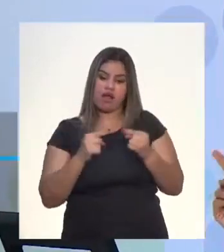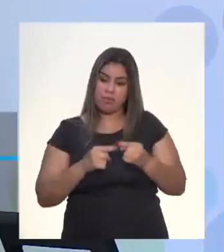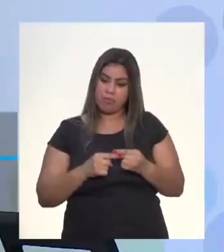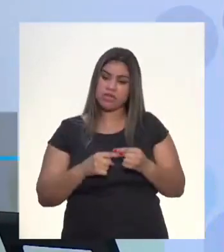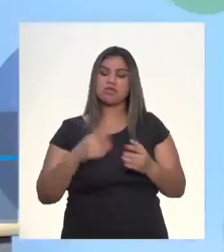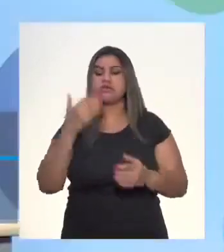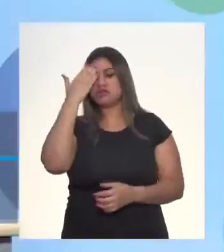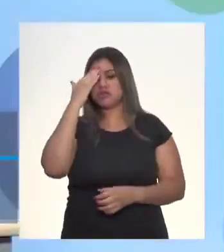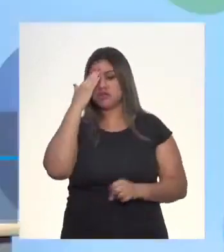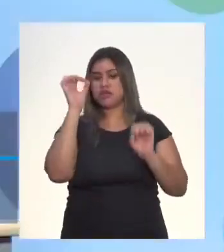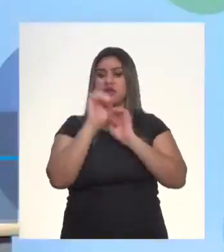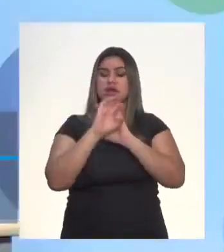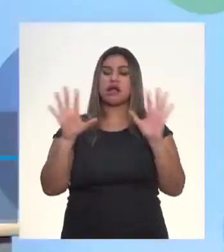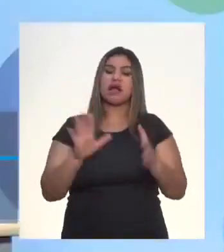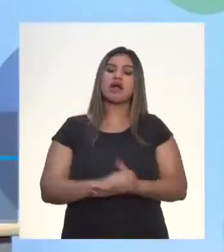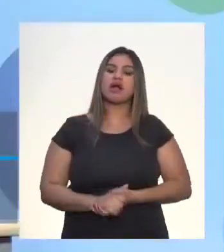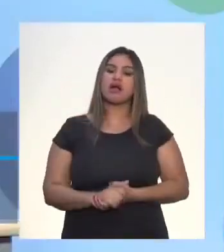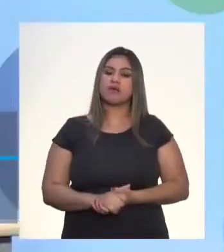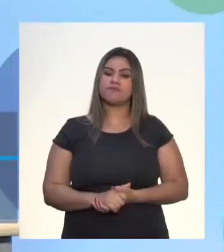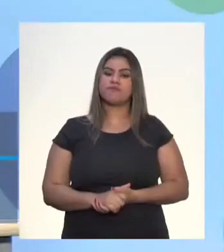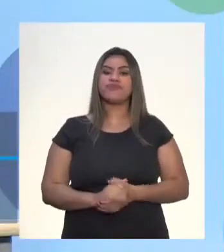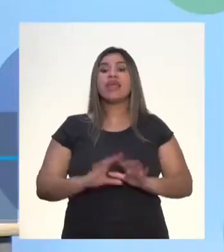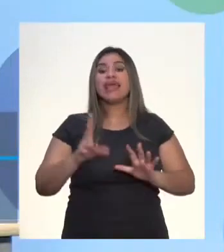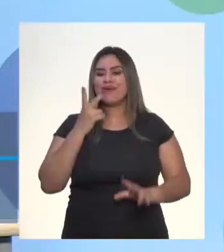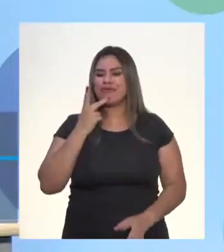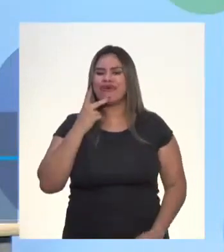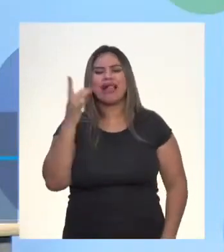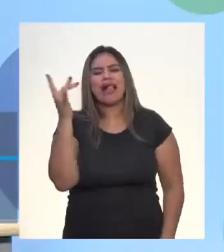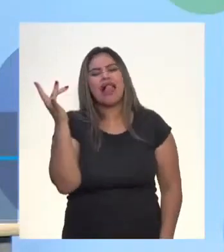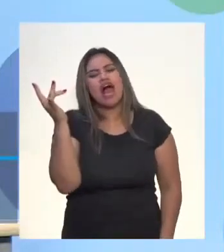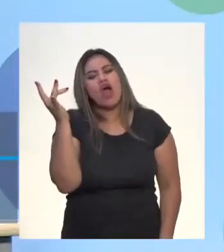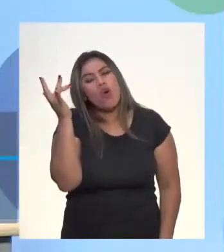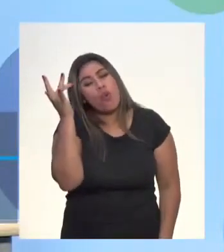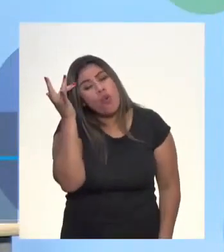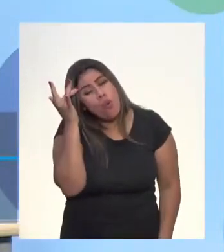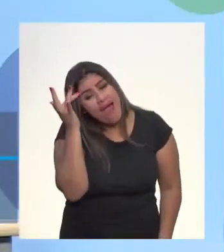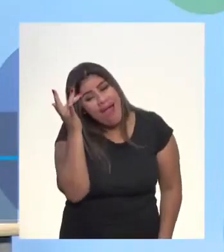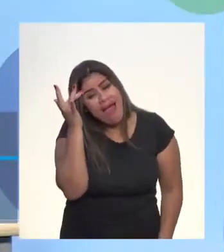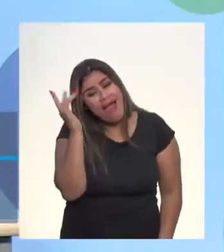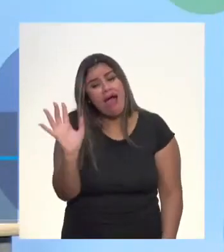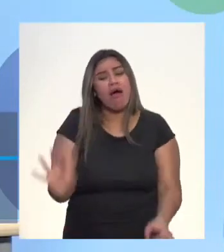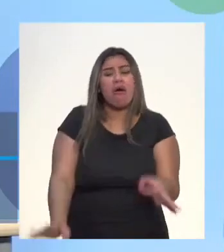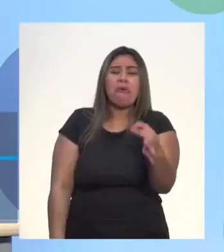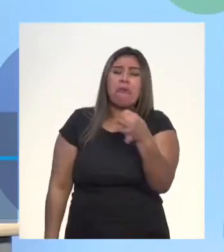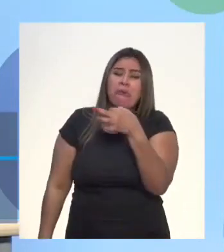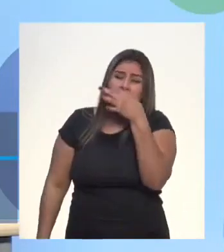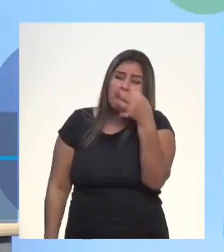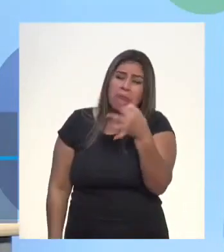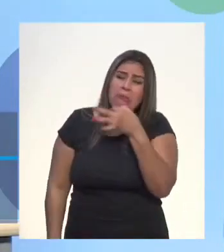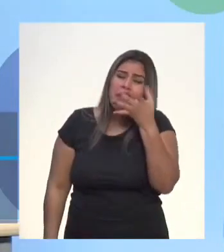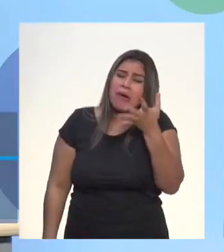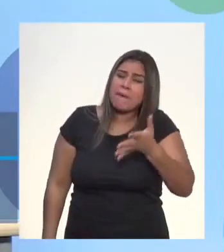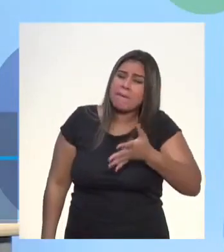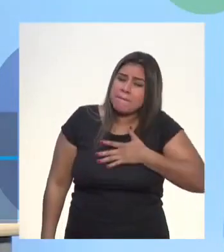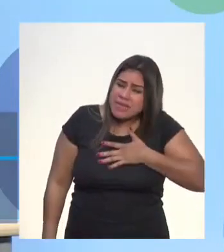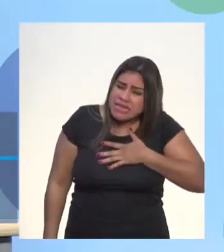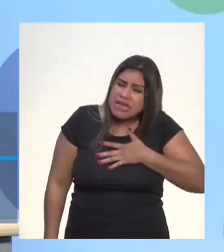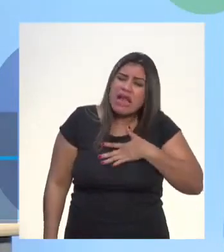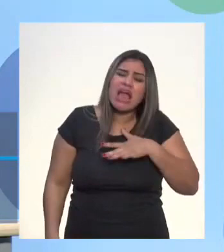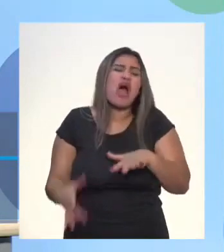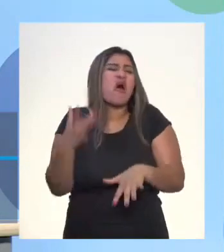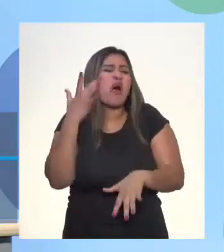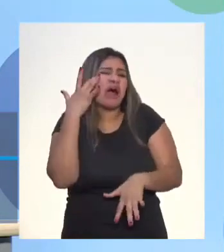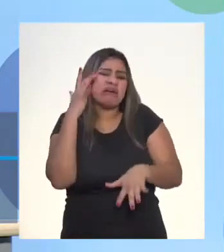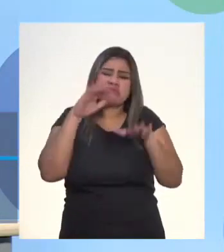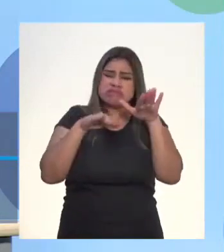E, Fabi, e quando diz assim, olha, eu acho, na minha opinião, eu acho que esse negócio de desigualdade